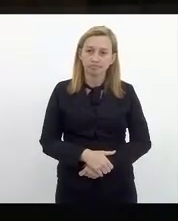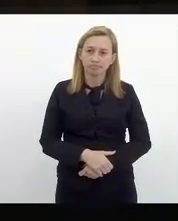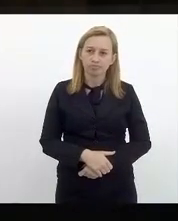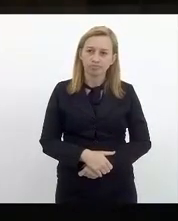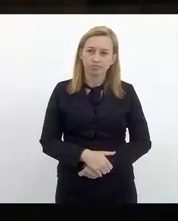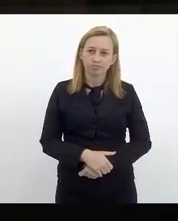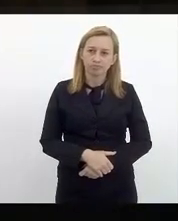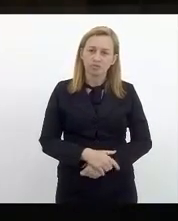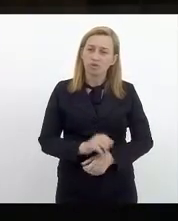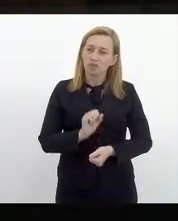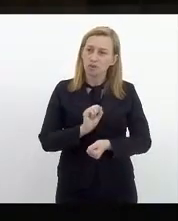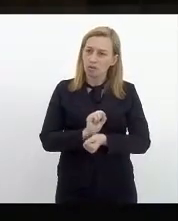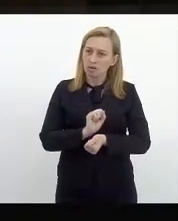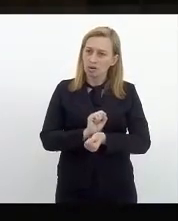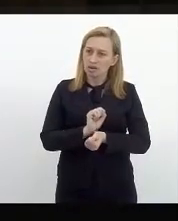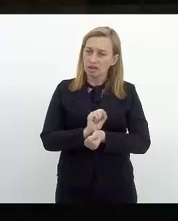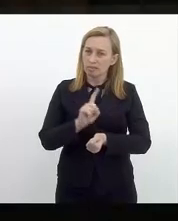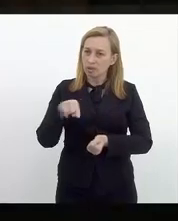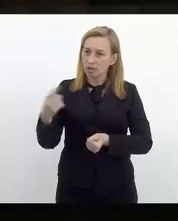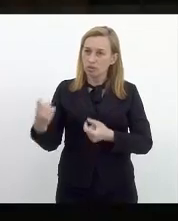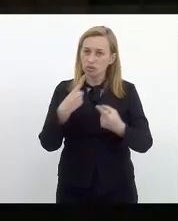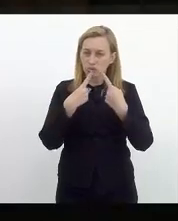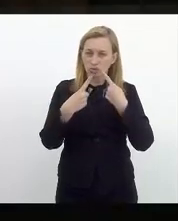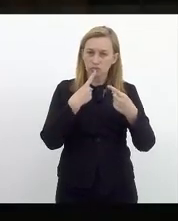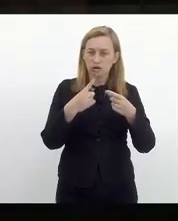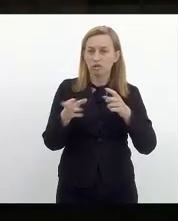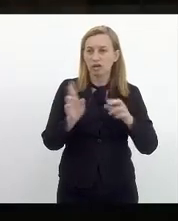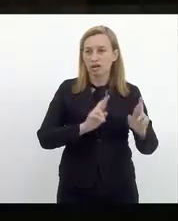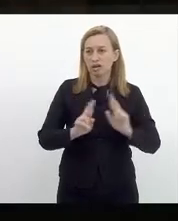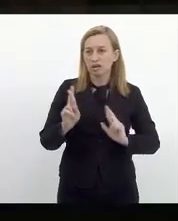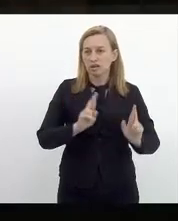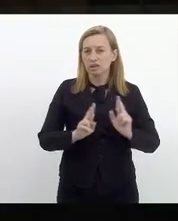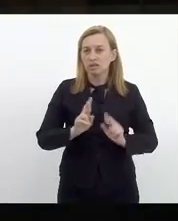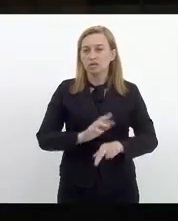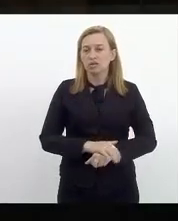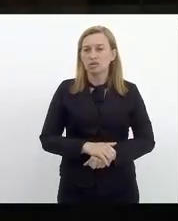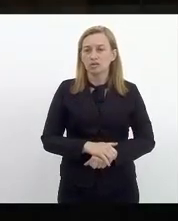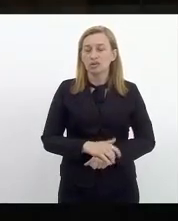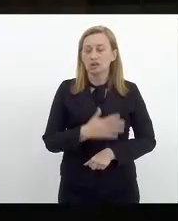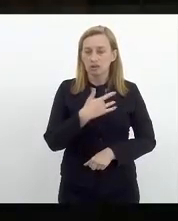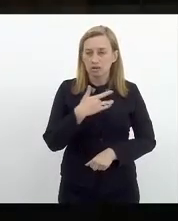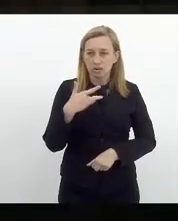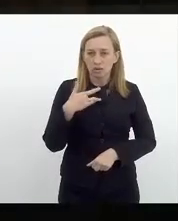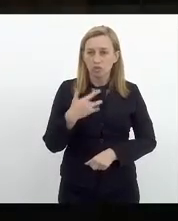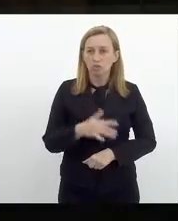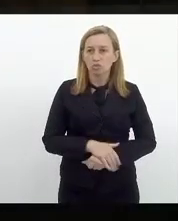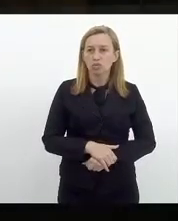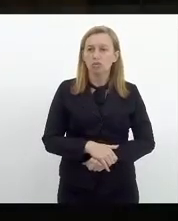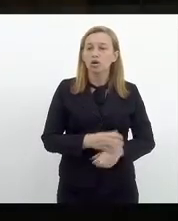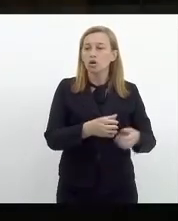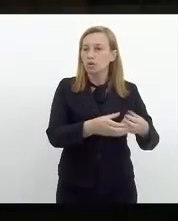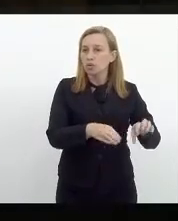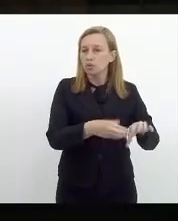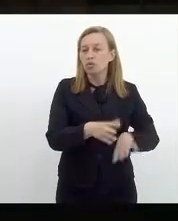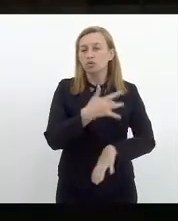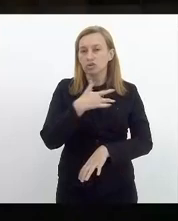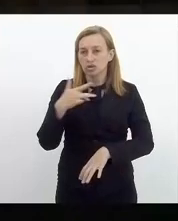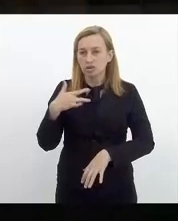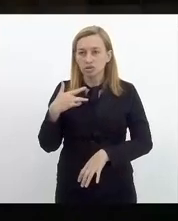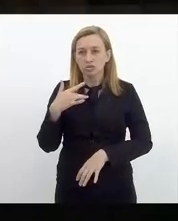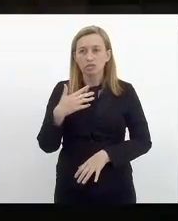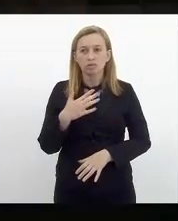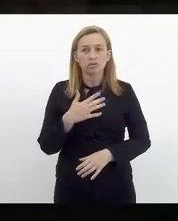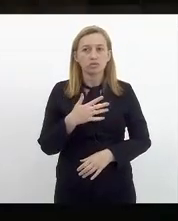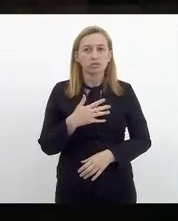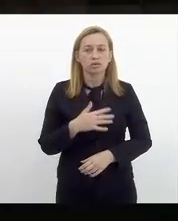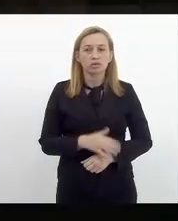a segunda questão vou deixar para o outro debate que em relação à saúde né o concurso da Saúde acho